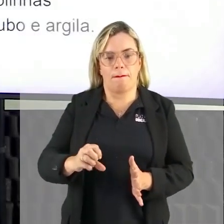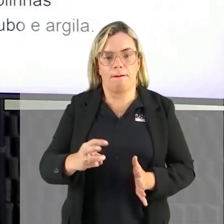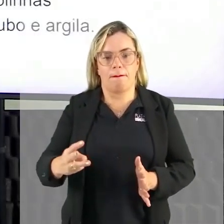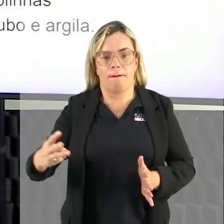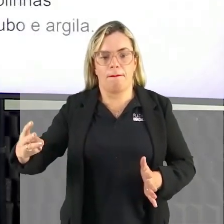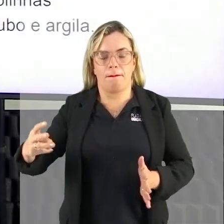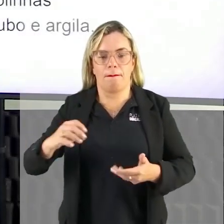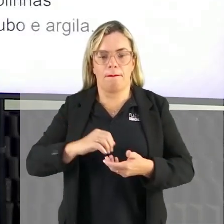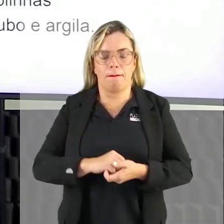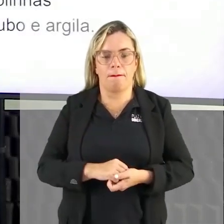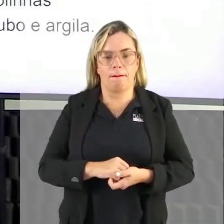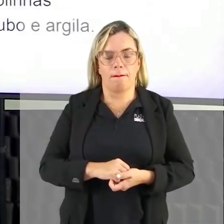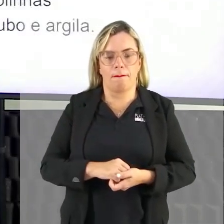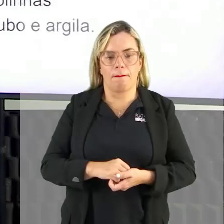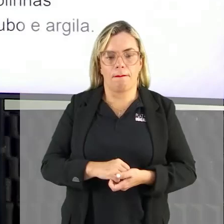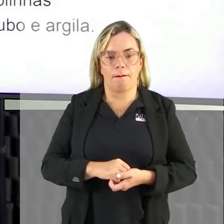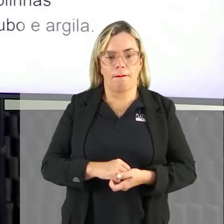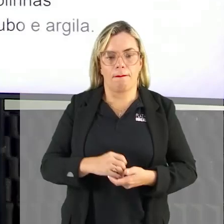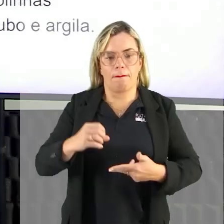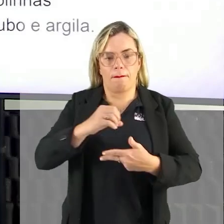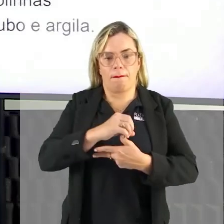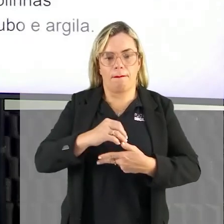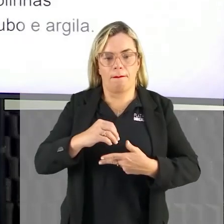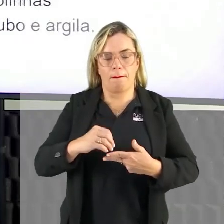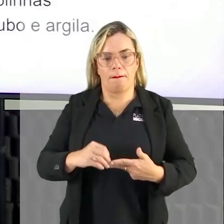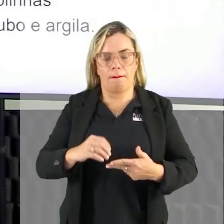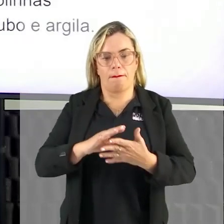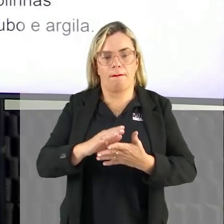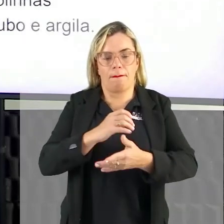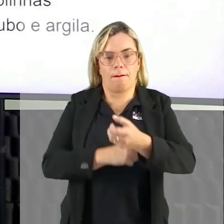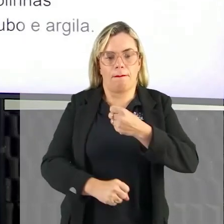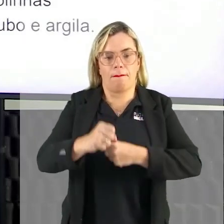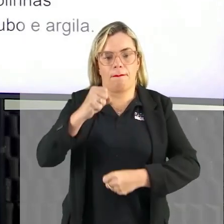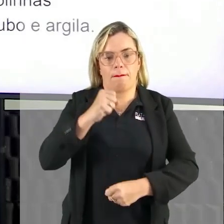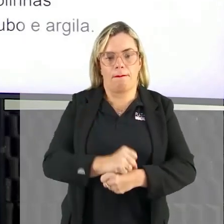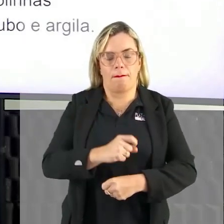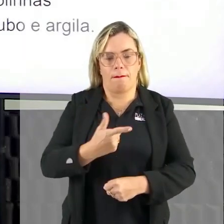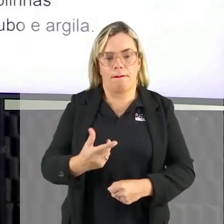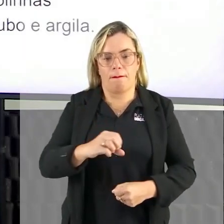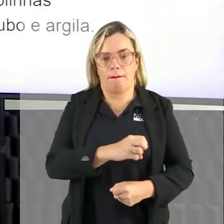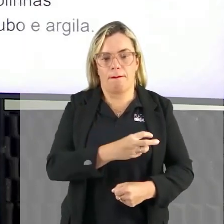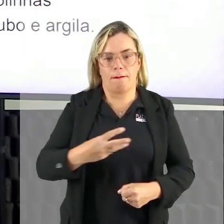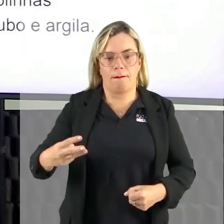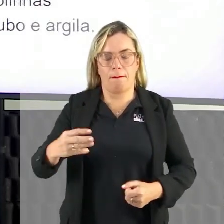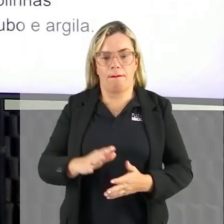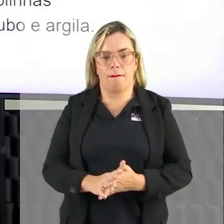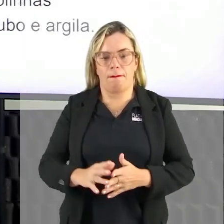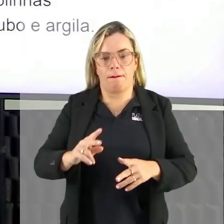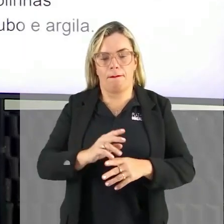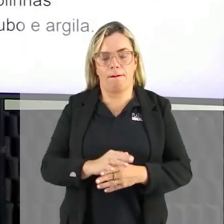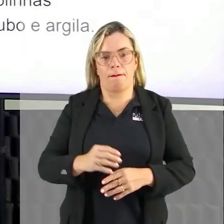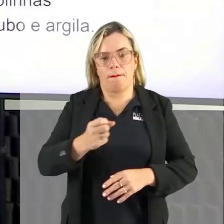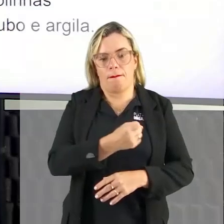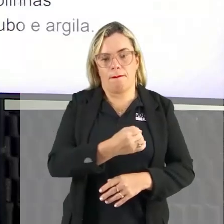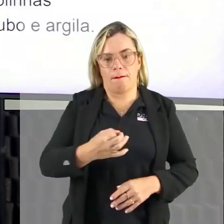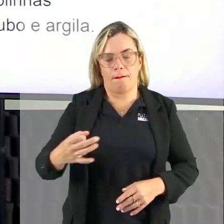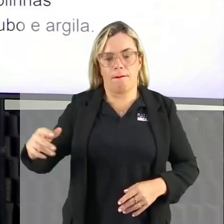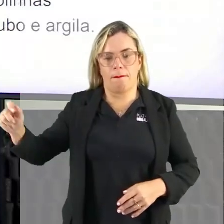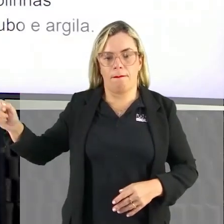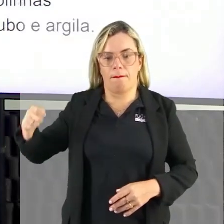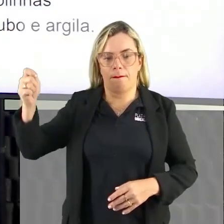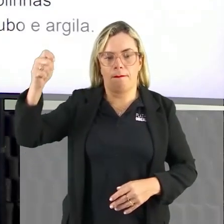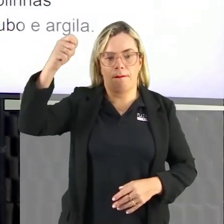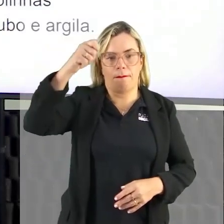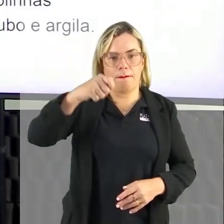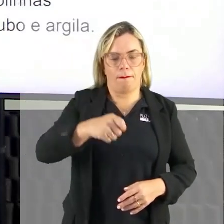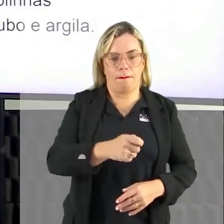93. Né? Enem 2023, que diz que o número de abelhas encontra-se em